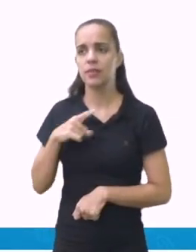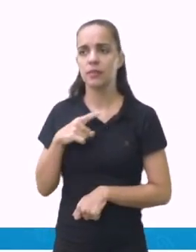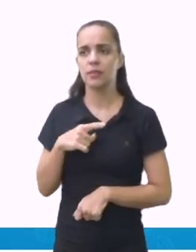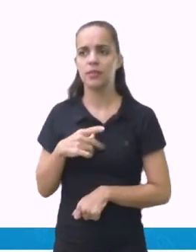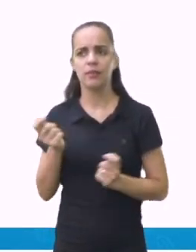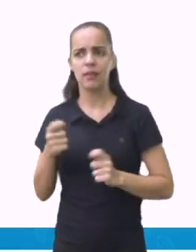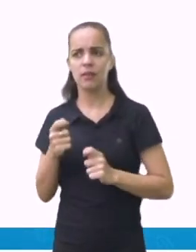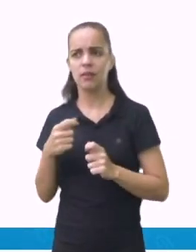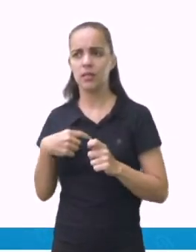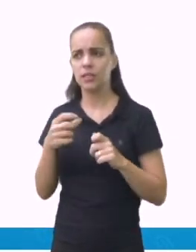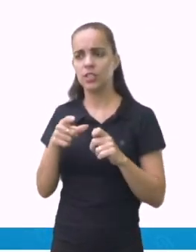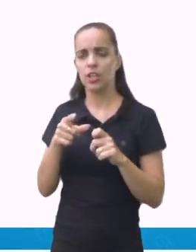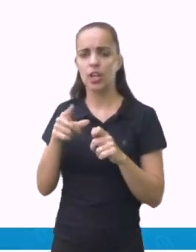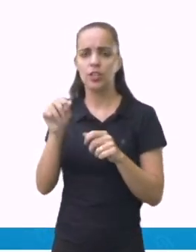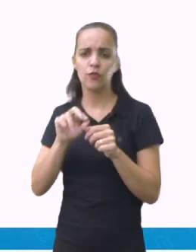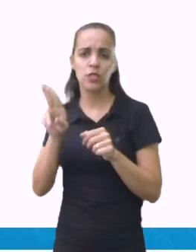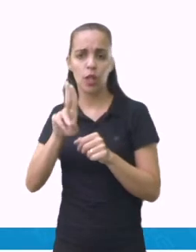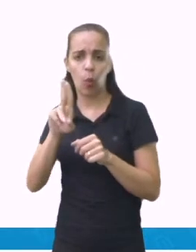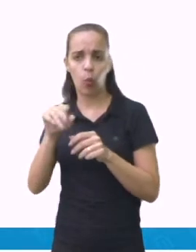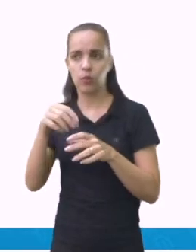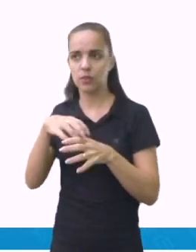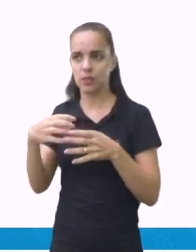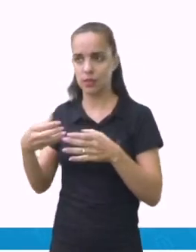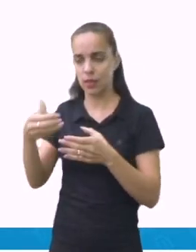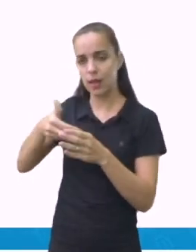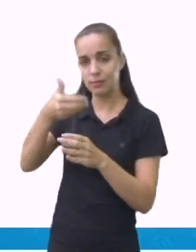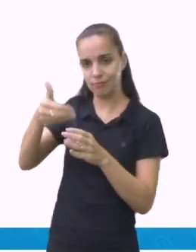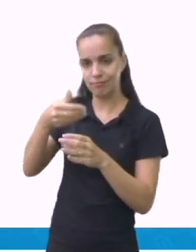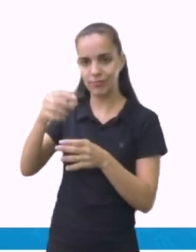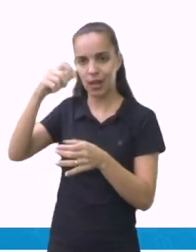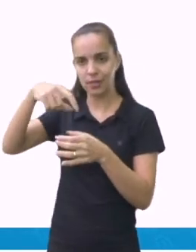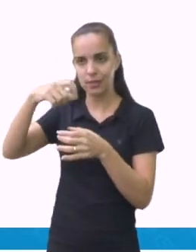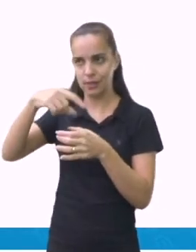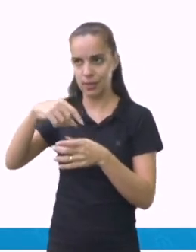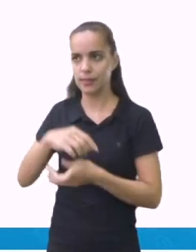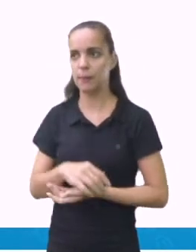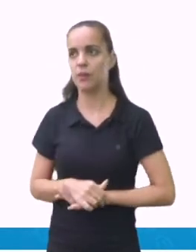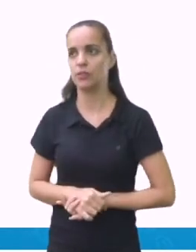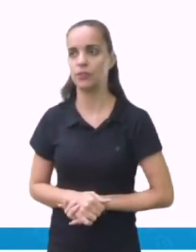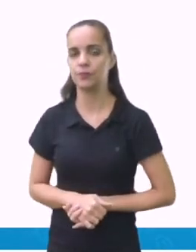frutos também têm características diversificadas.